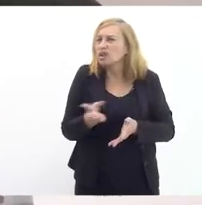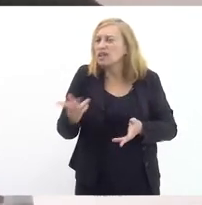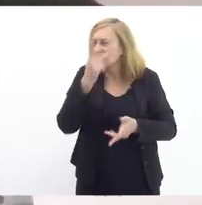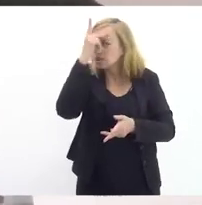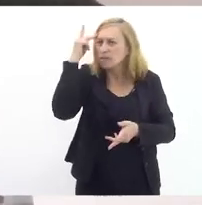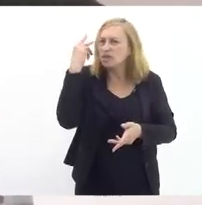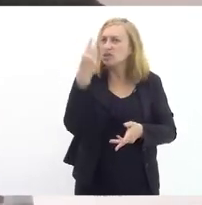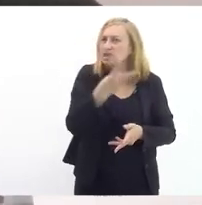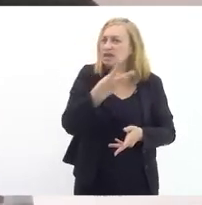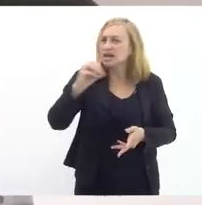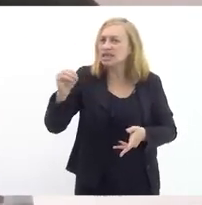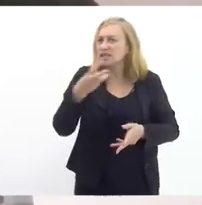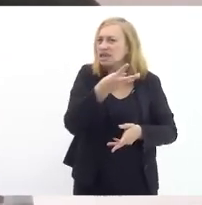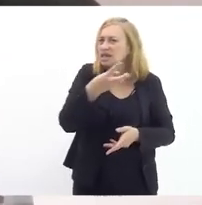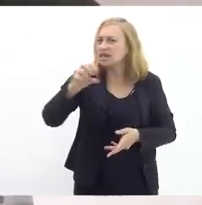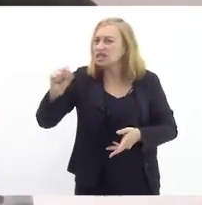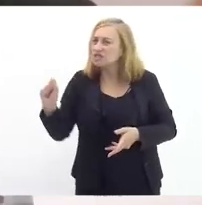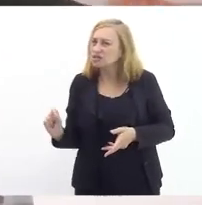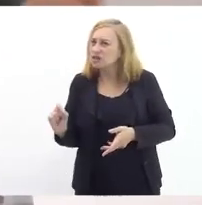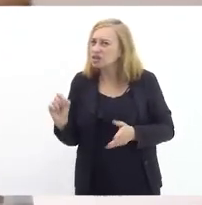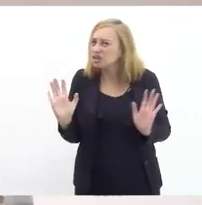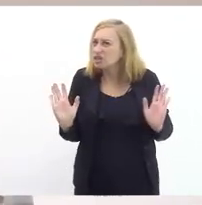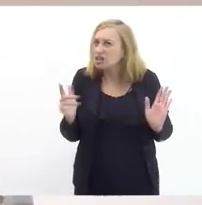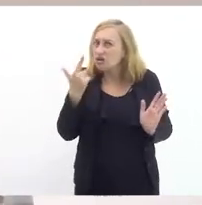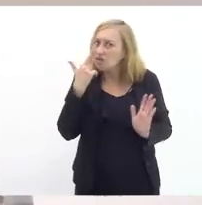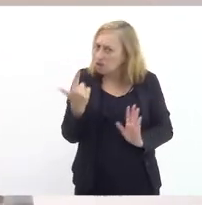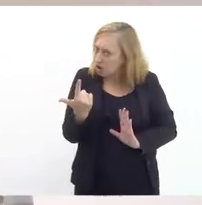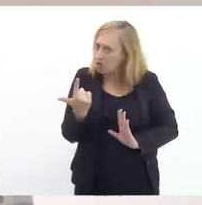No máximo 350. Senhora, veja